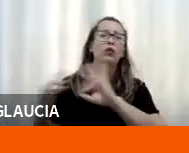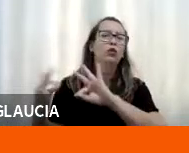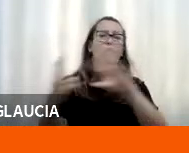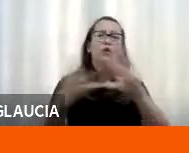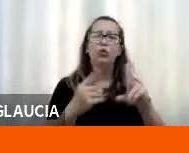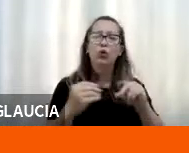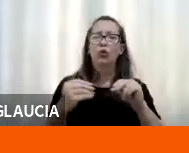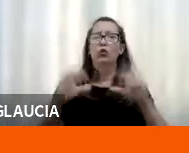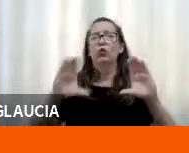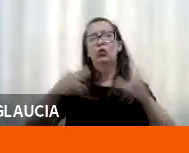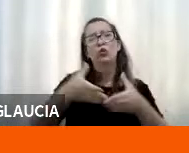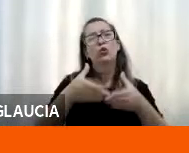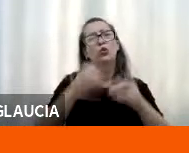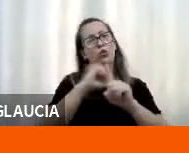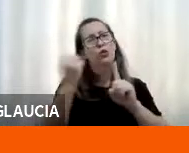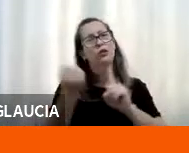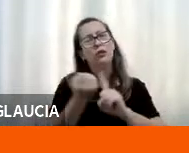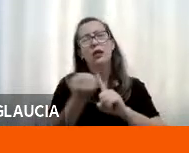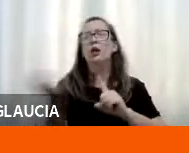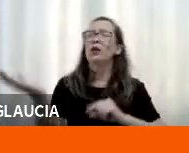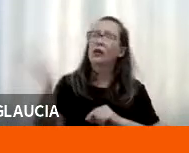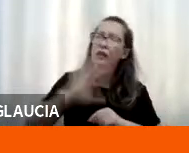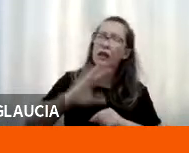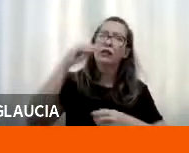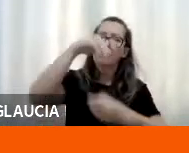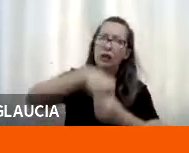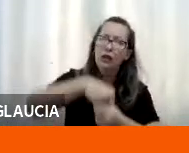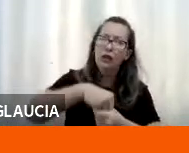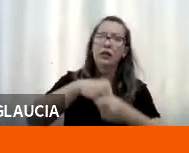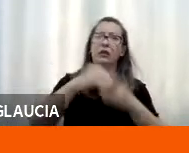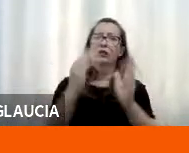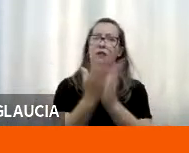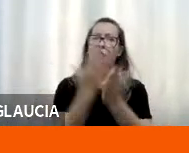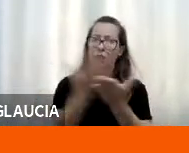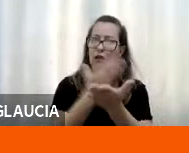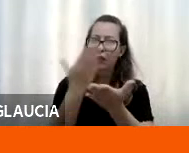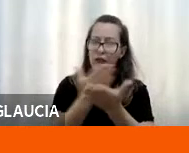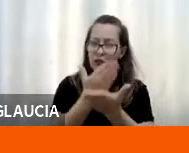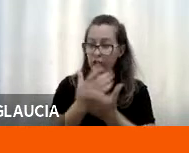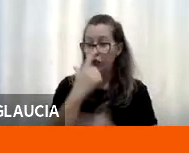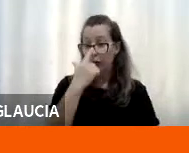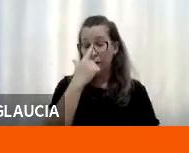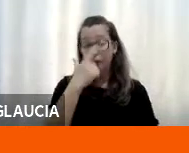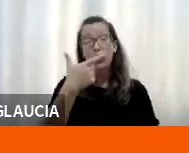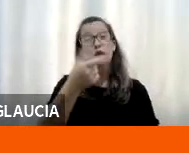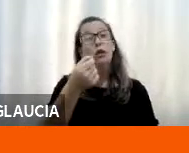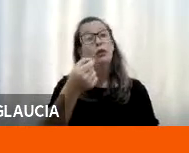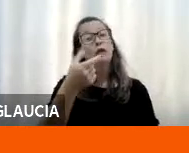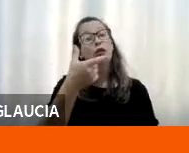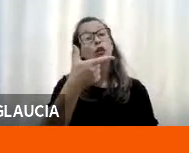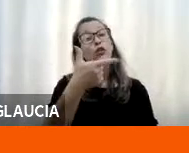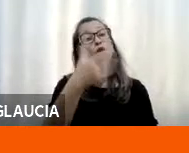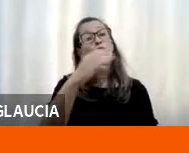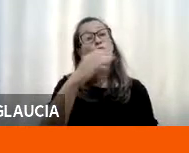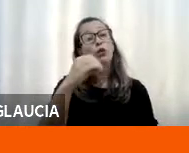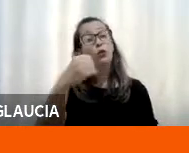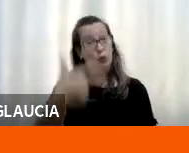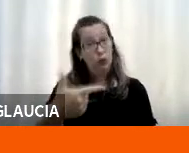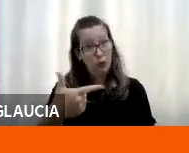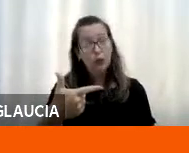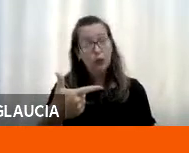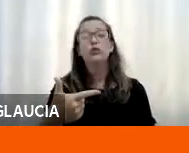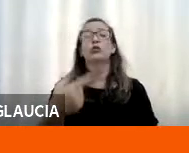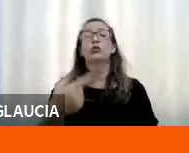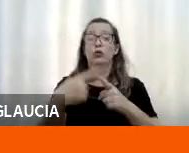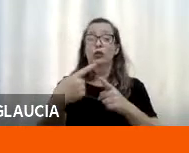as visões da sociedade para dentro dos espaços dessa revista. Em 2002, foi quando as publicações